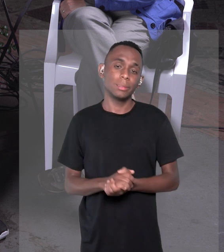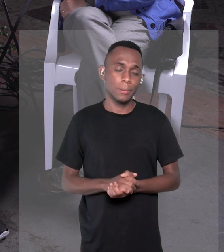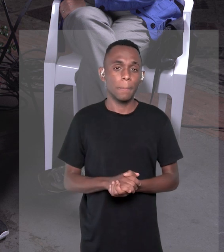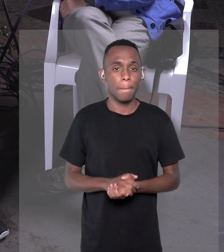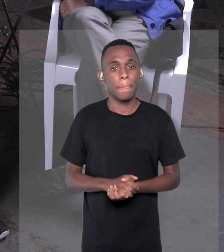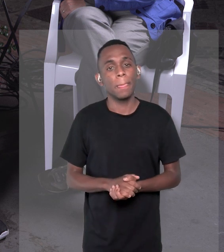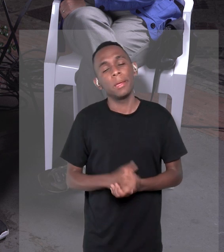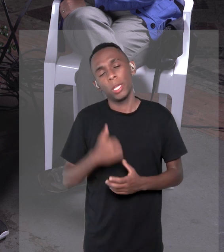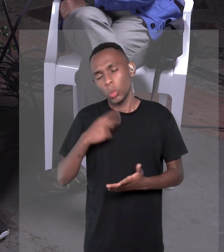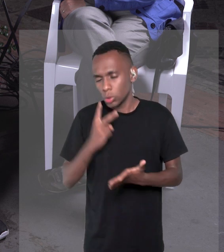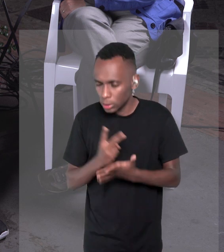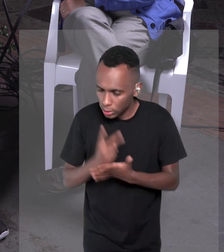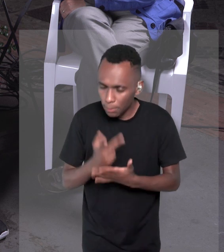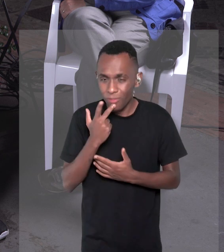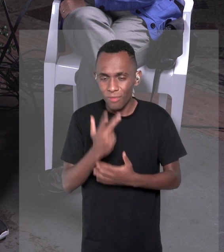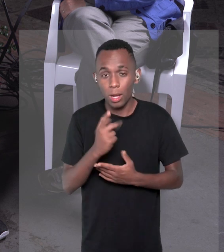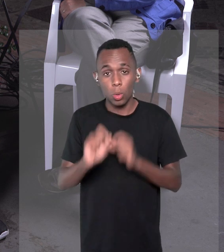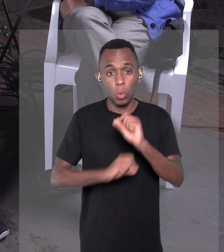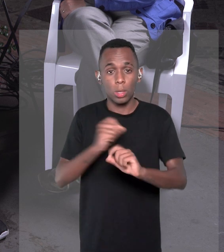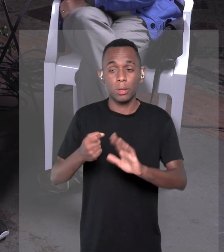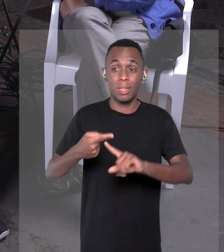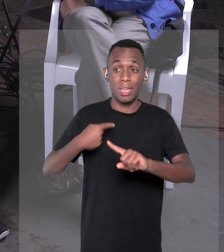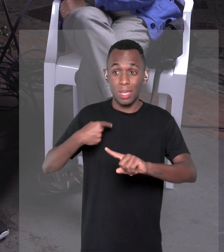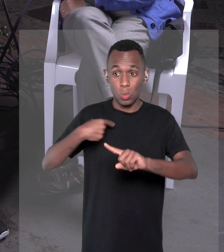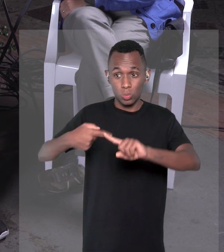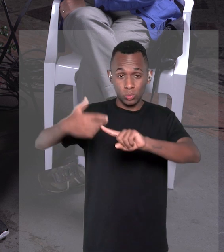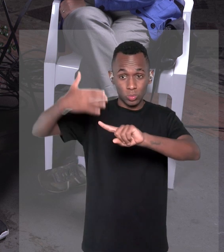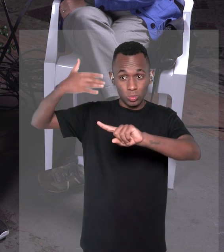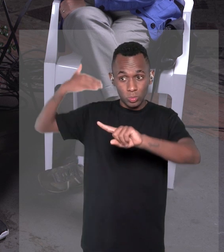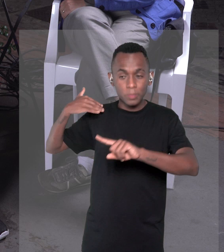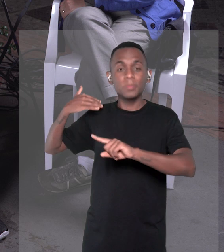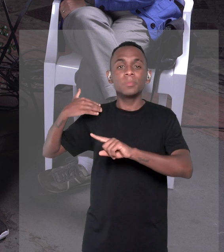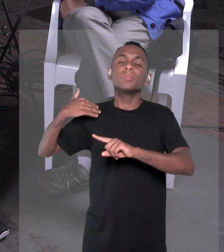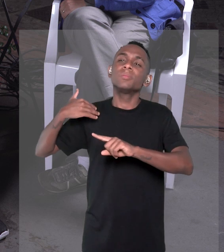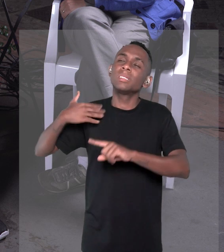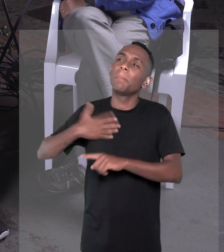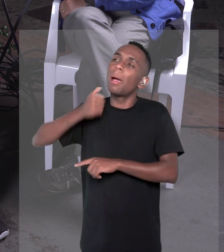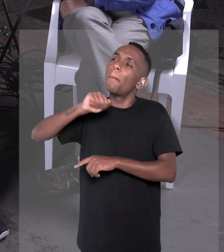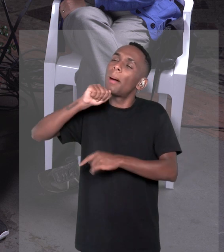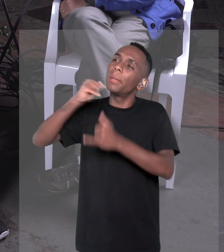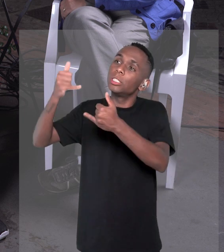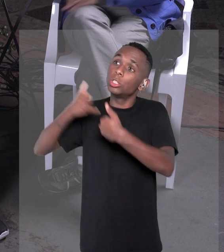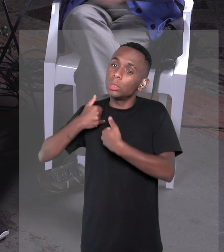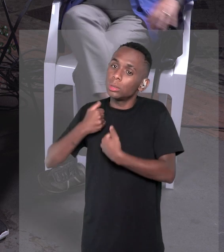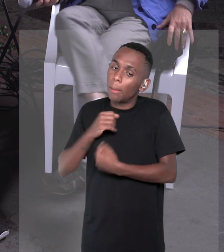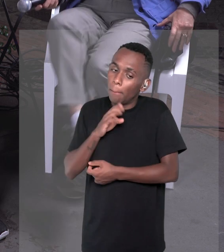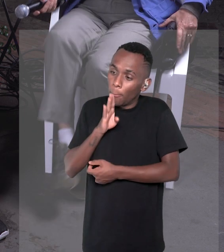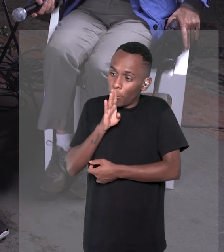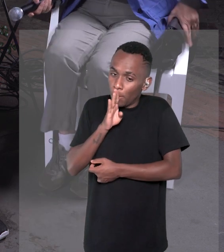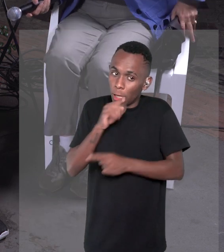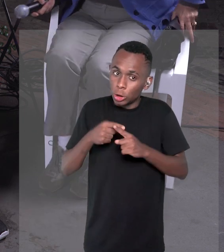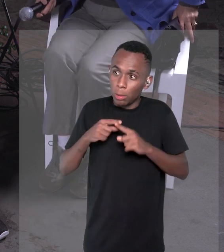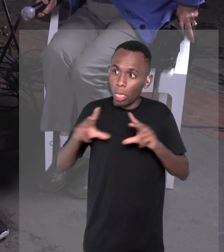fumava e jogava a guimba do cigarro pela janela do carro. Se eu fizer isso hoje, um dos meus sobrinhos netos, não